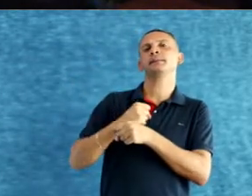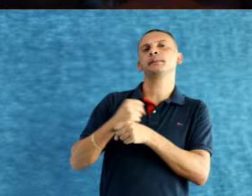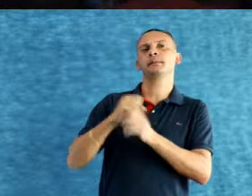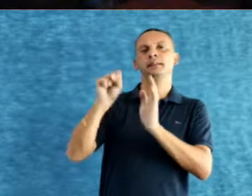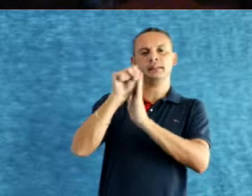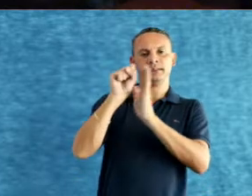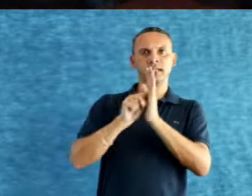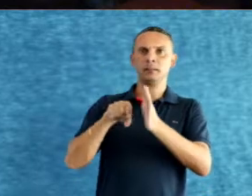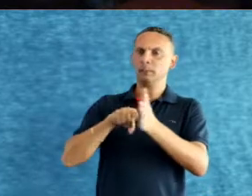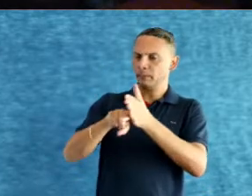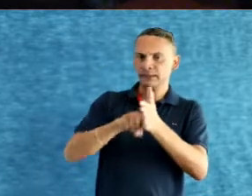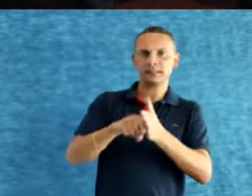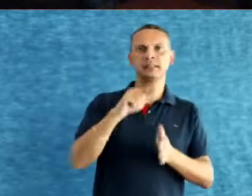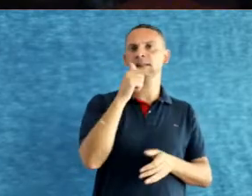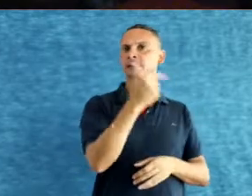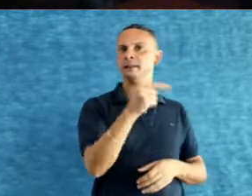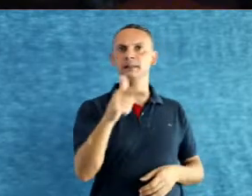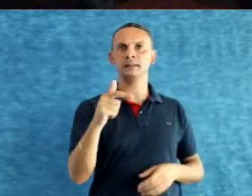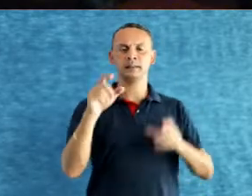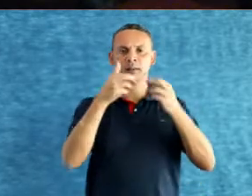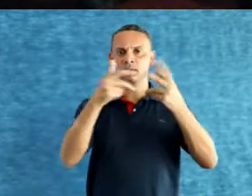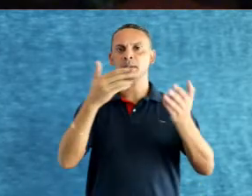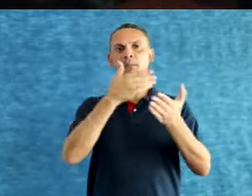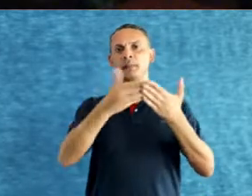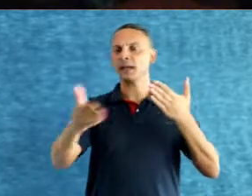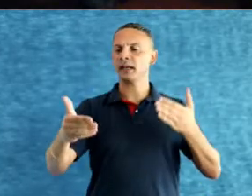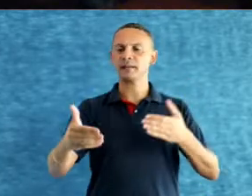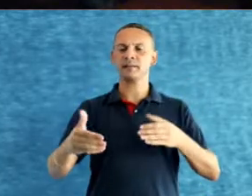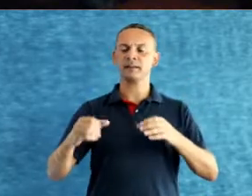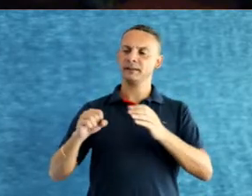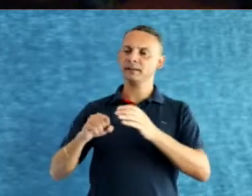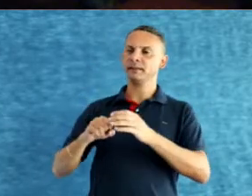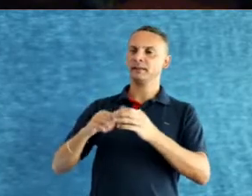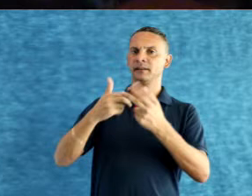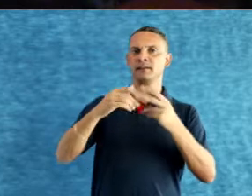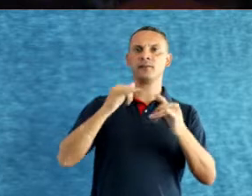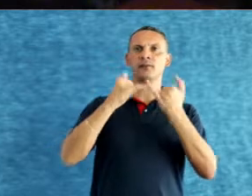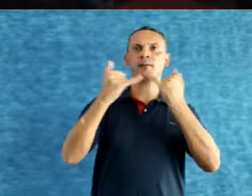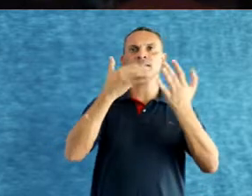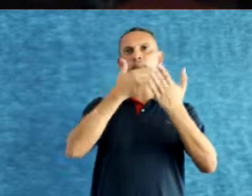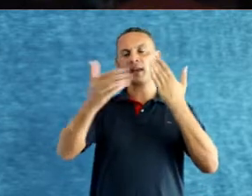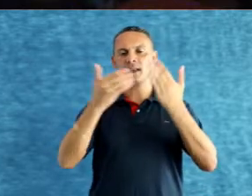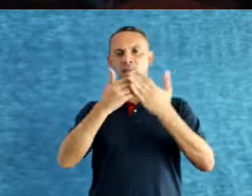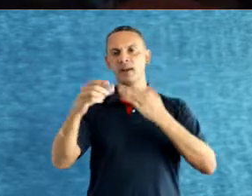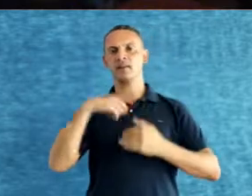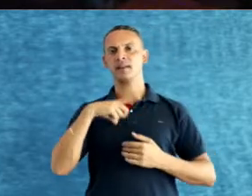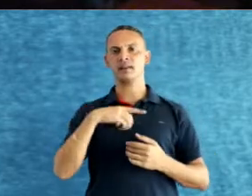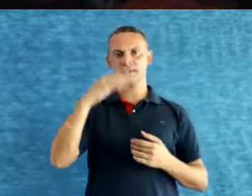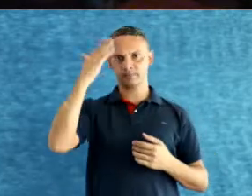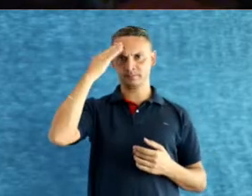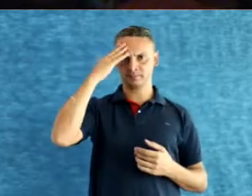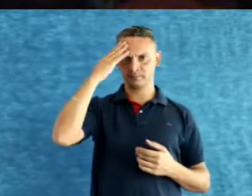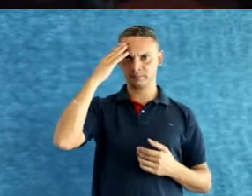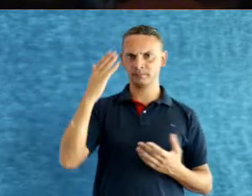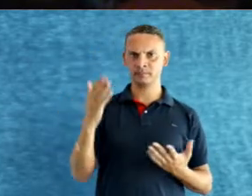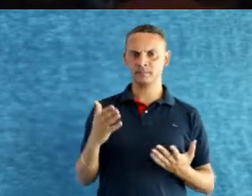documentação. Então, fica difícil. Lá em Paris, eu encontrei o passaporte de Nízia, os passaportes de Nízia. Estão lá, de uma